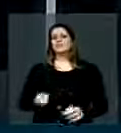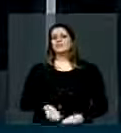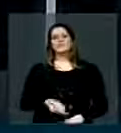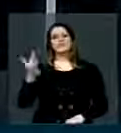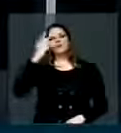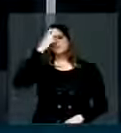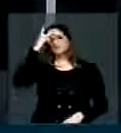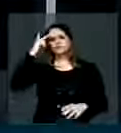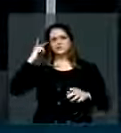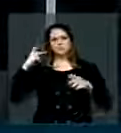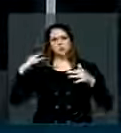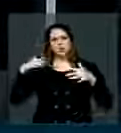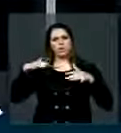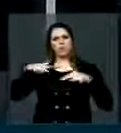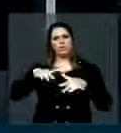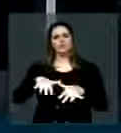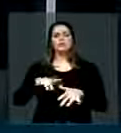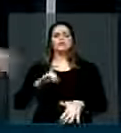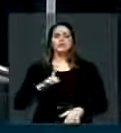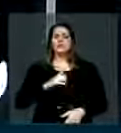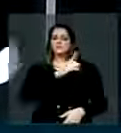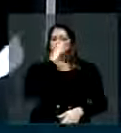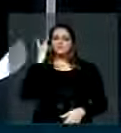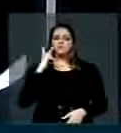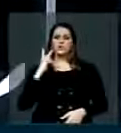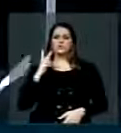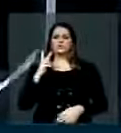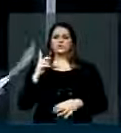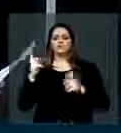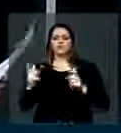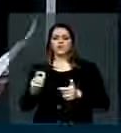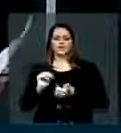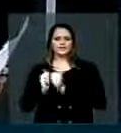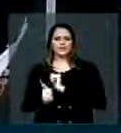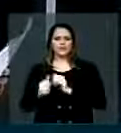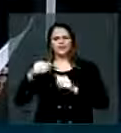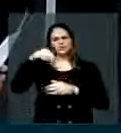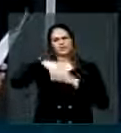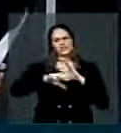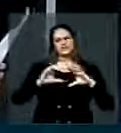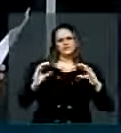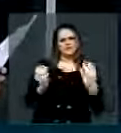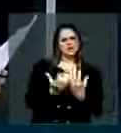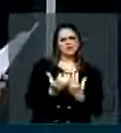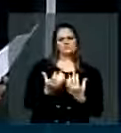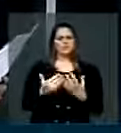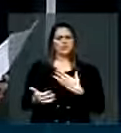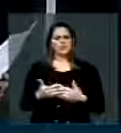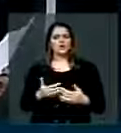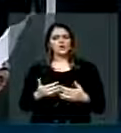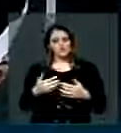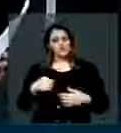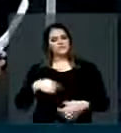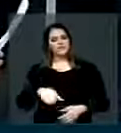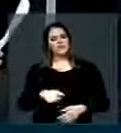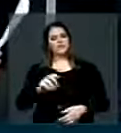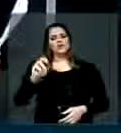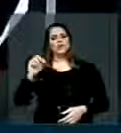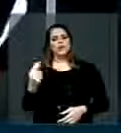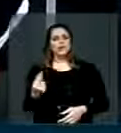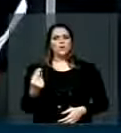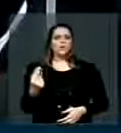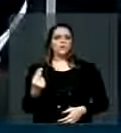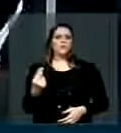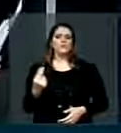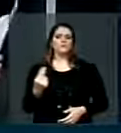de torcedores, tanto quanto aqueles que estão nas arenas esportivas, dentro dos estádios de futebol. Então, até mesmo as práticas